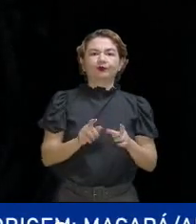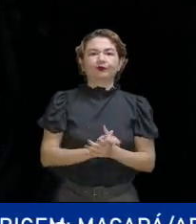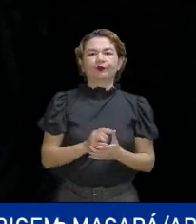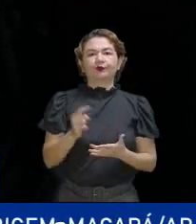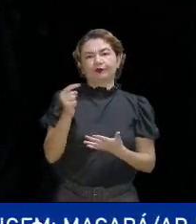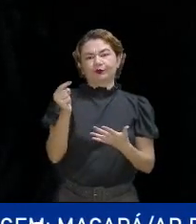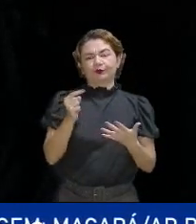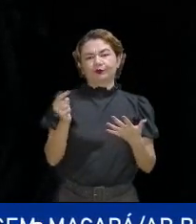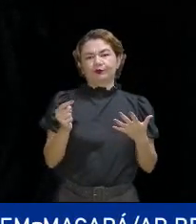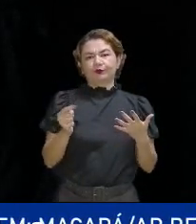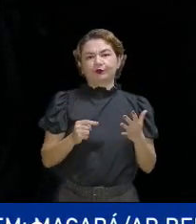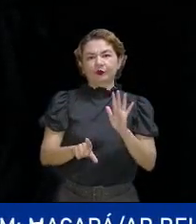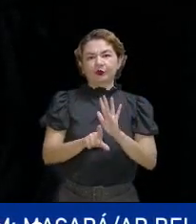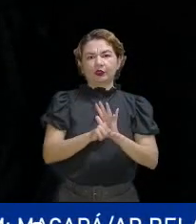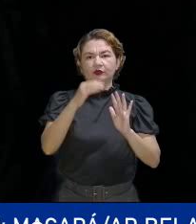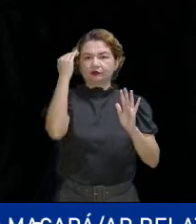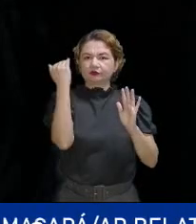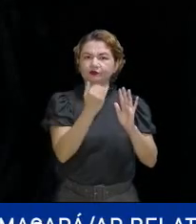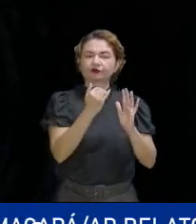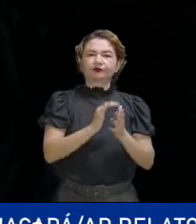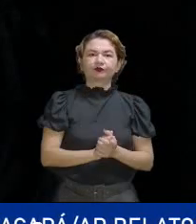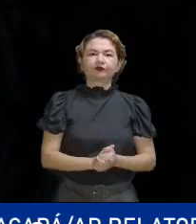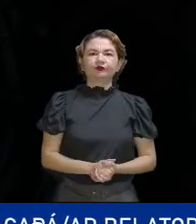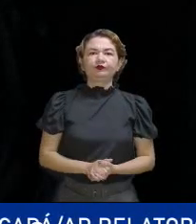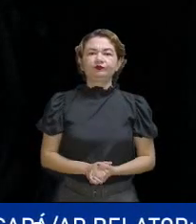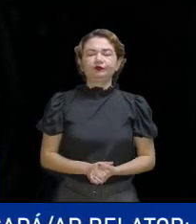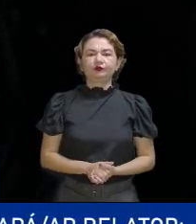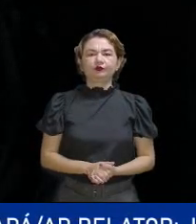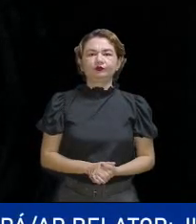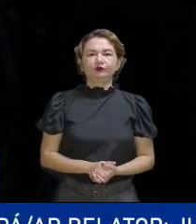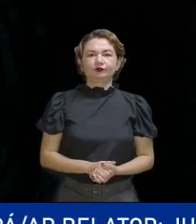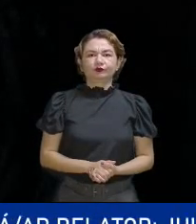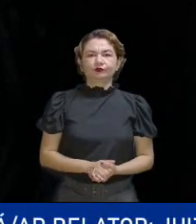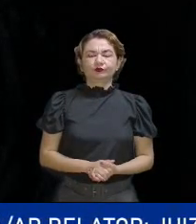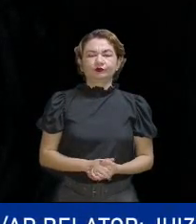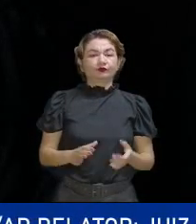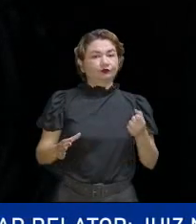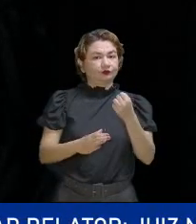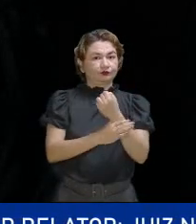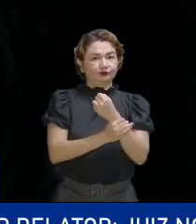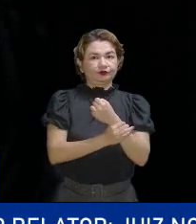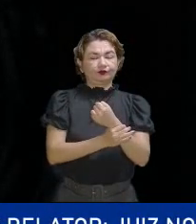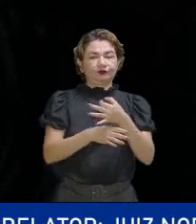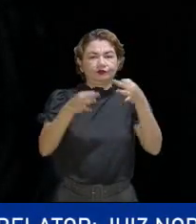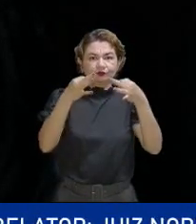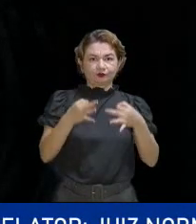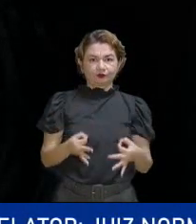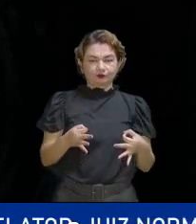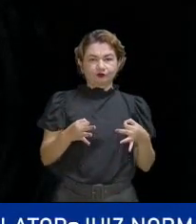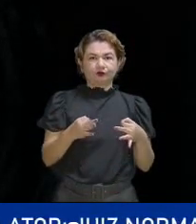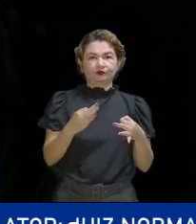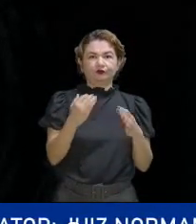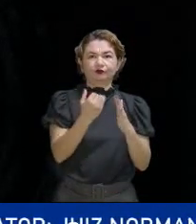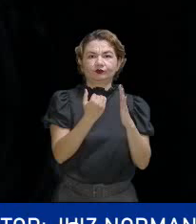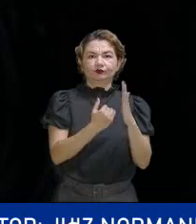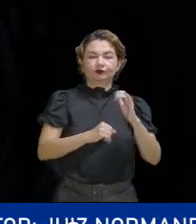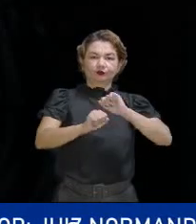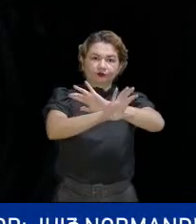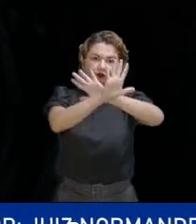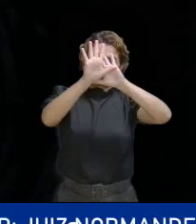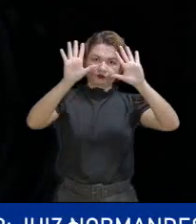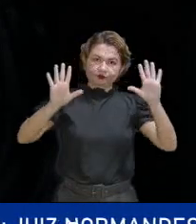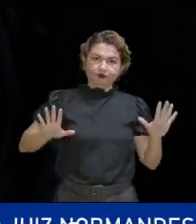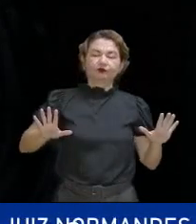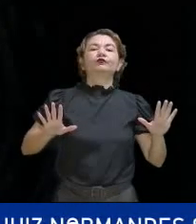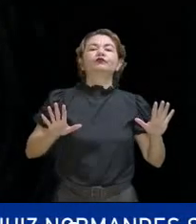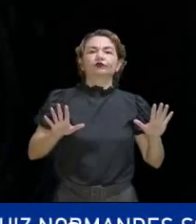os parâmetros normativos e respeitada a finalidade da legislação eleitoral, e é garantir a lisura, a moralidade e a transparência no